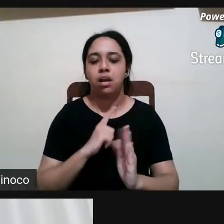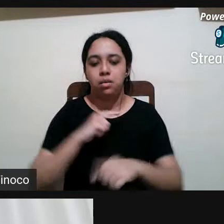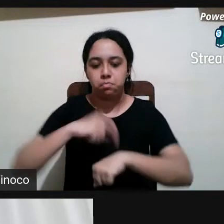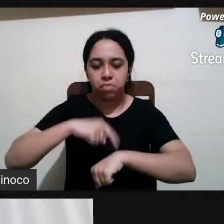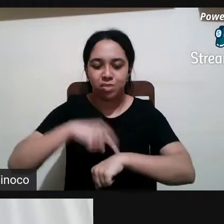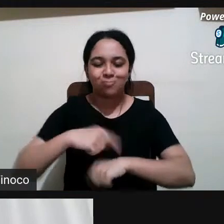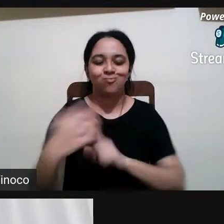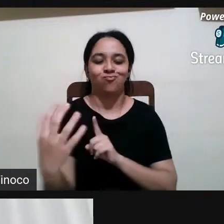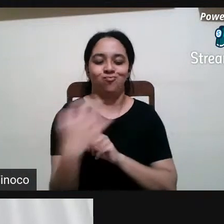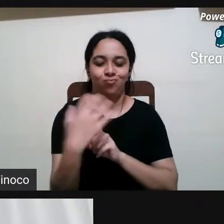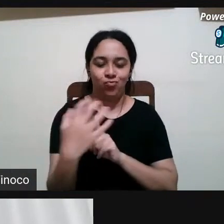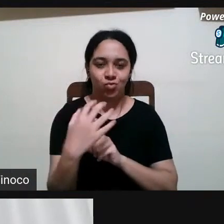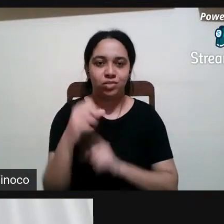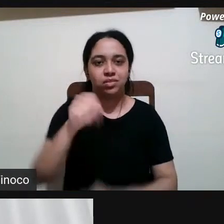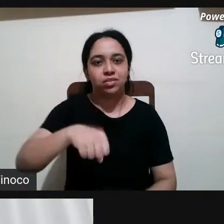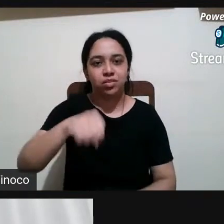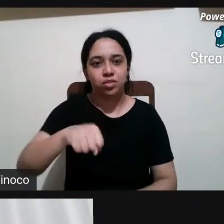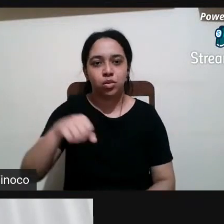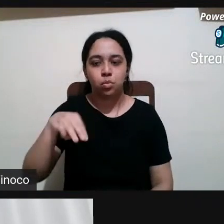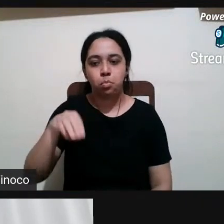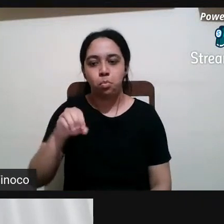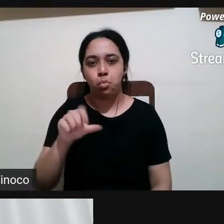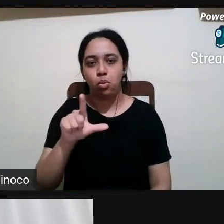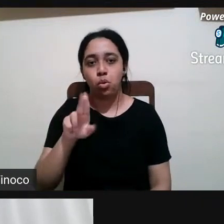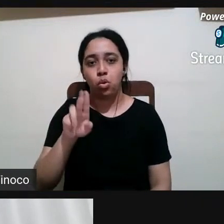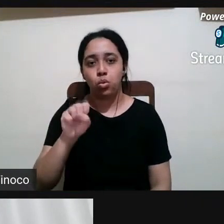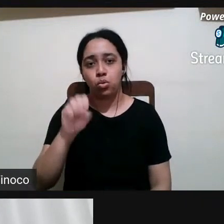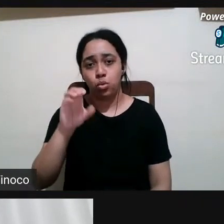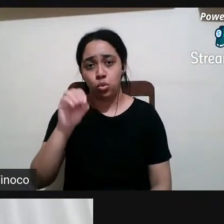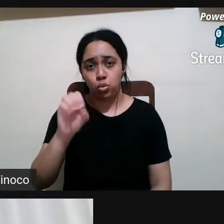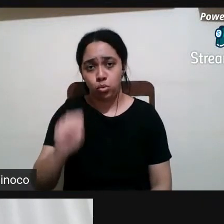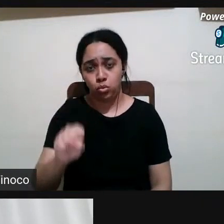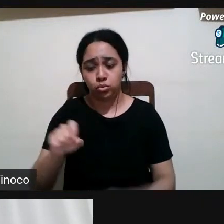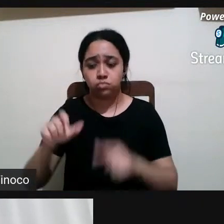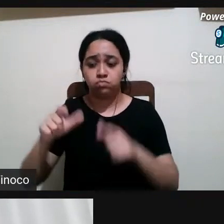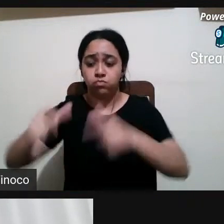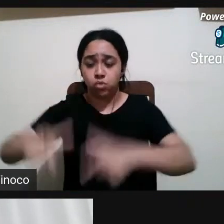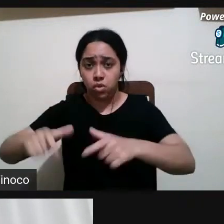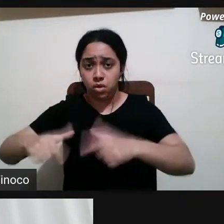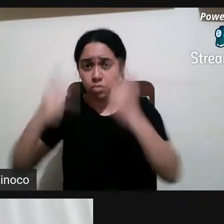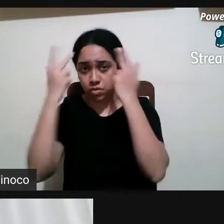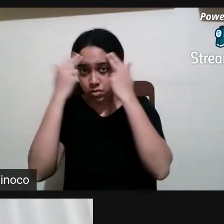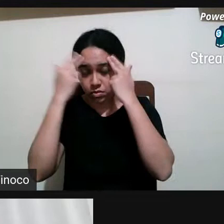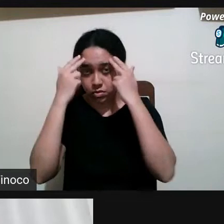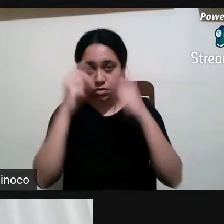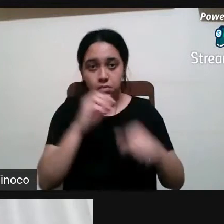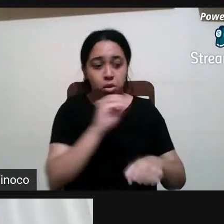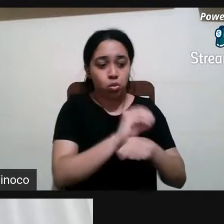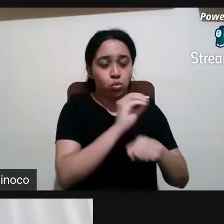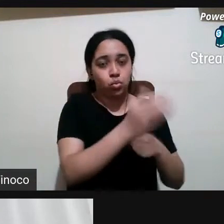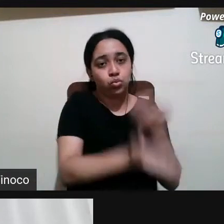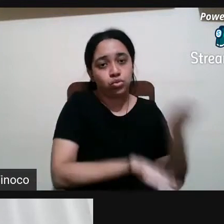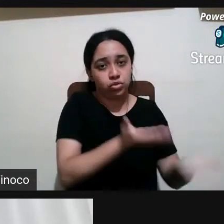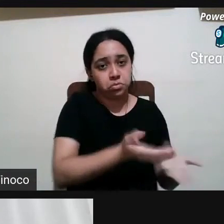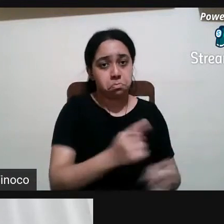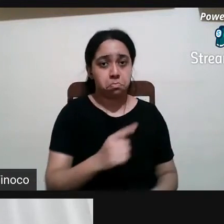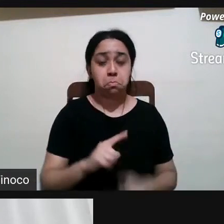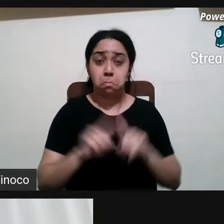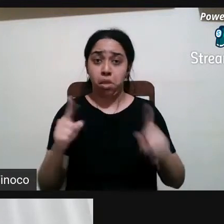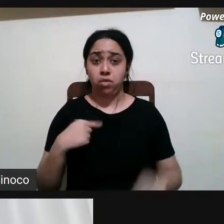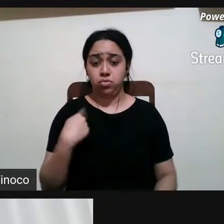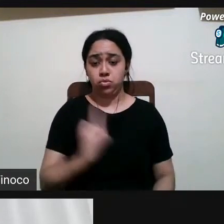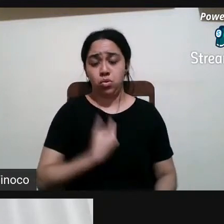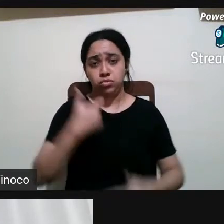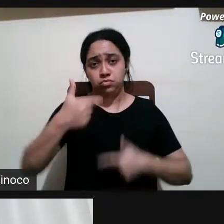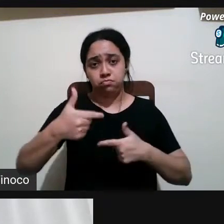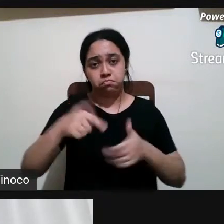em algo no nosso molusco daqui, tanto de banco natural quanto de cultivo. Mas no nosso trabalho nós não identificamos. Mas